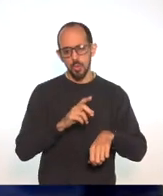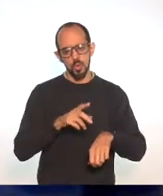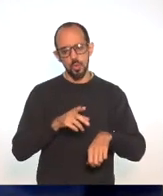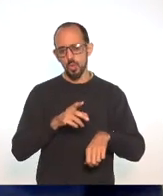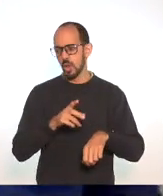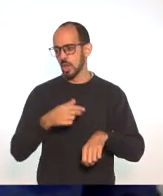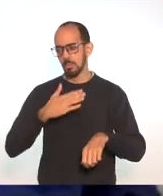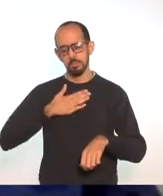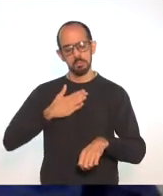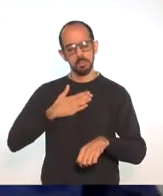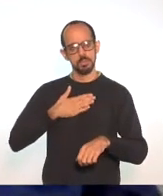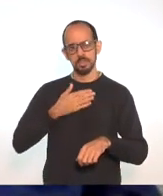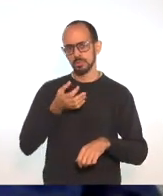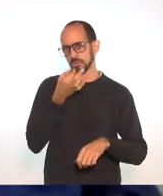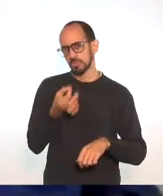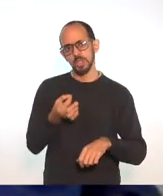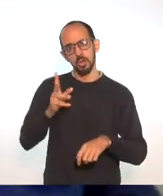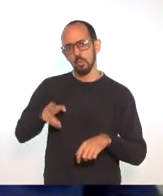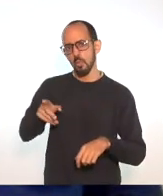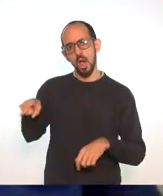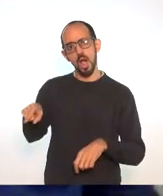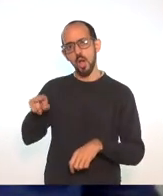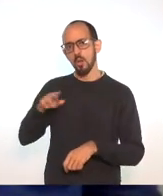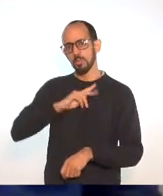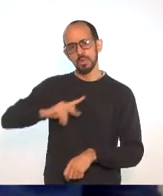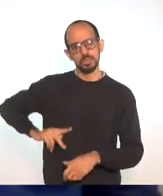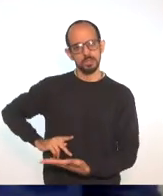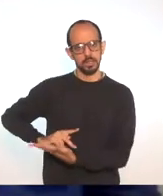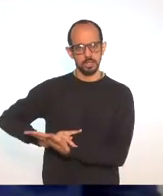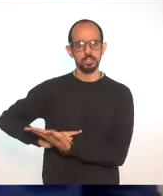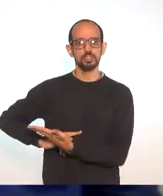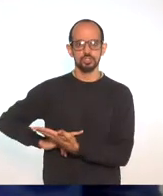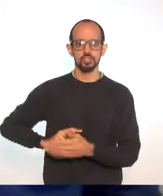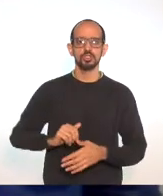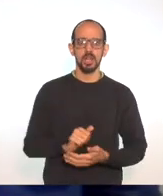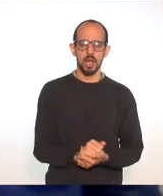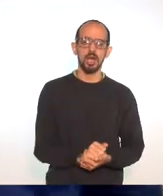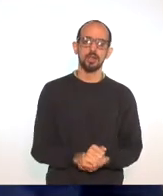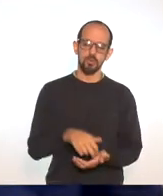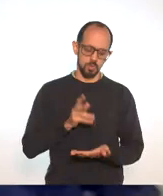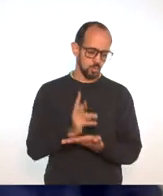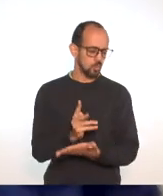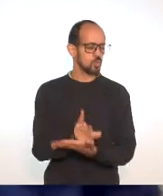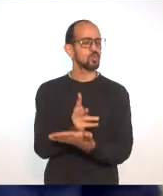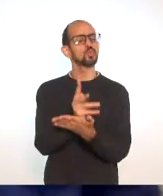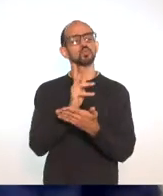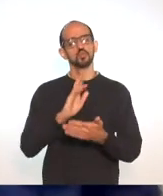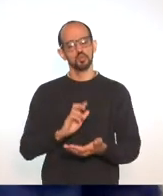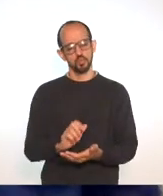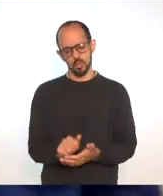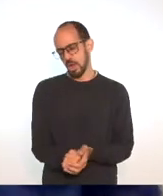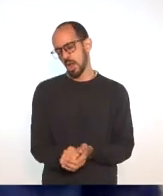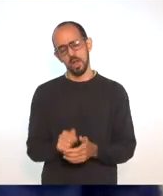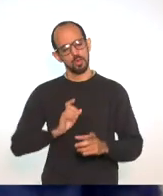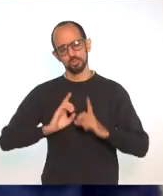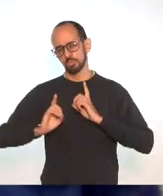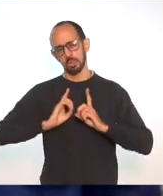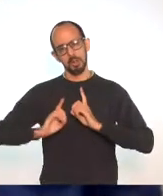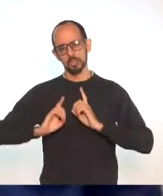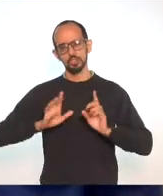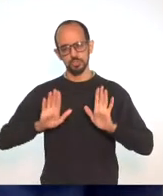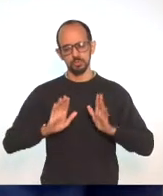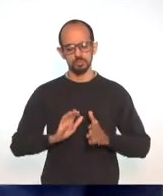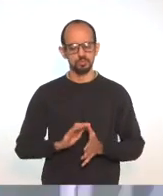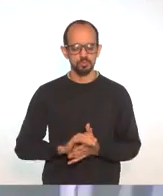Presidente Bernardes eles vão conseguindo aí o debate e acho que a gente vai começar a construir coisas interessantes é Maria